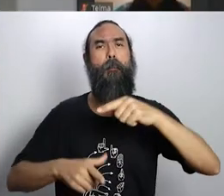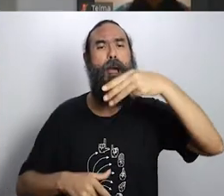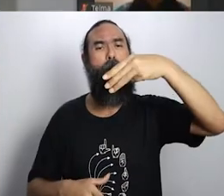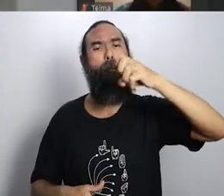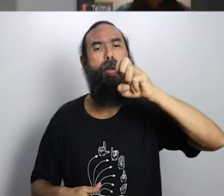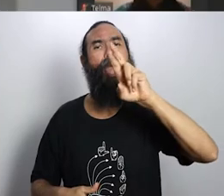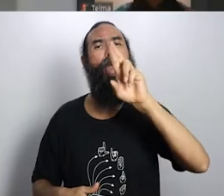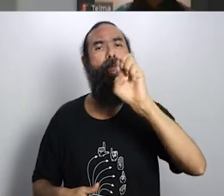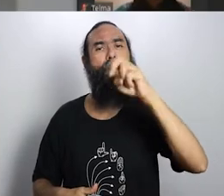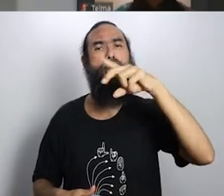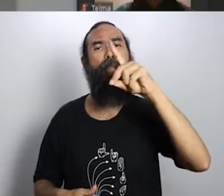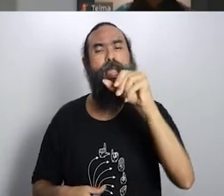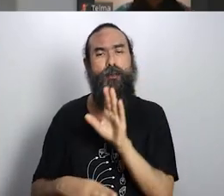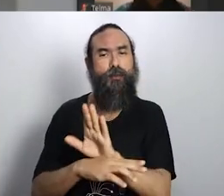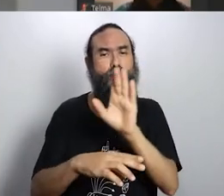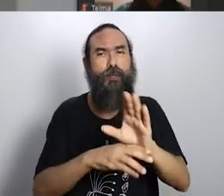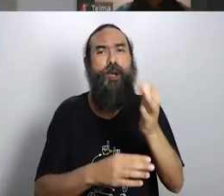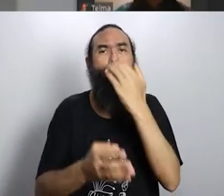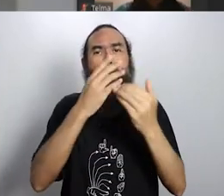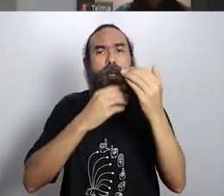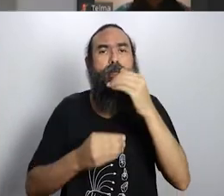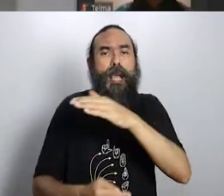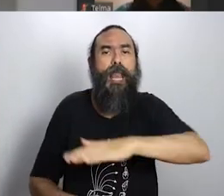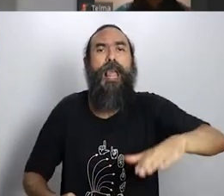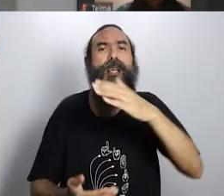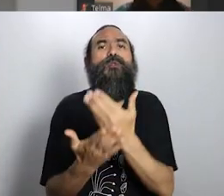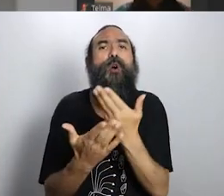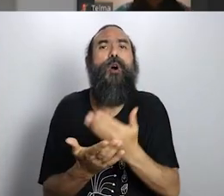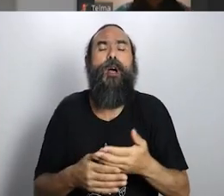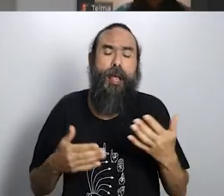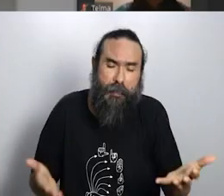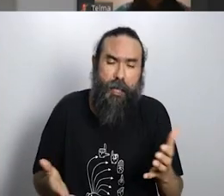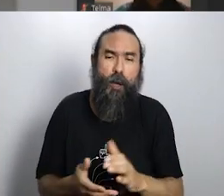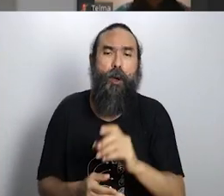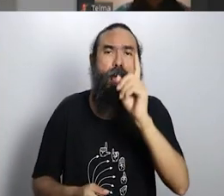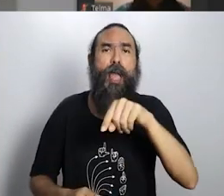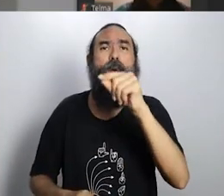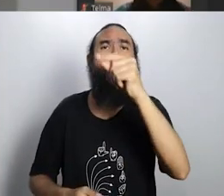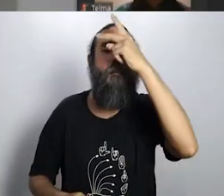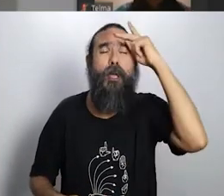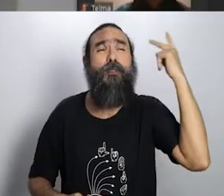e que todo mundo fala como se conhecesse e só você sabe?